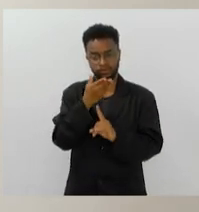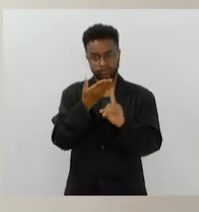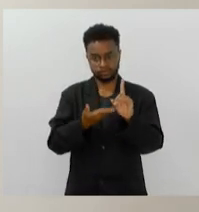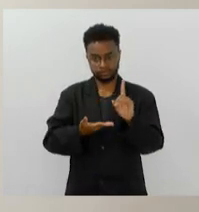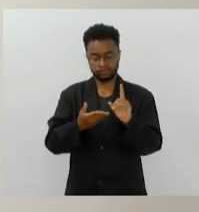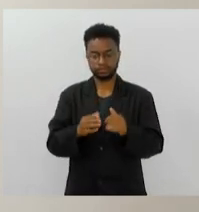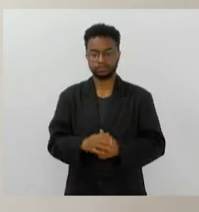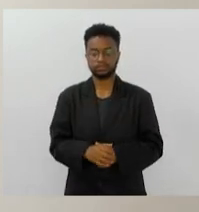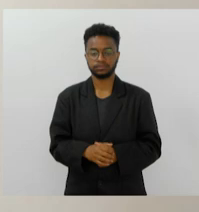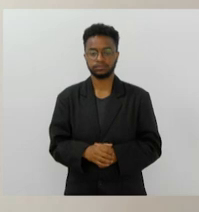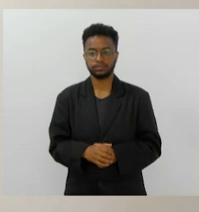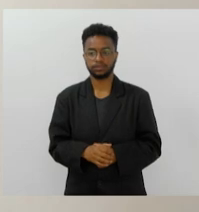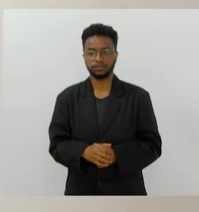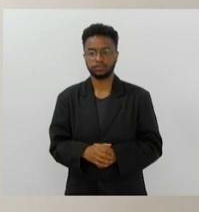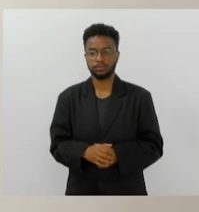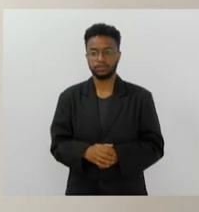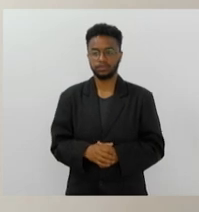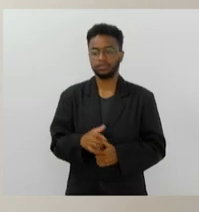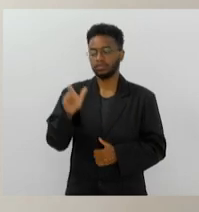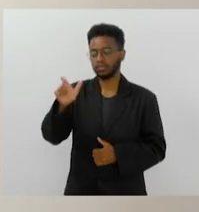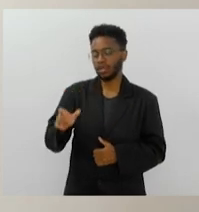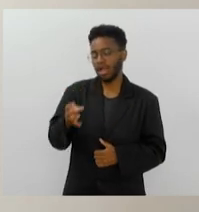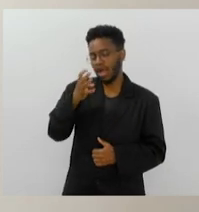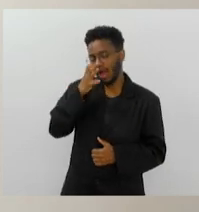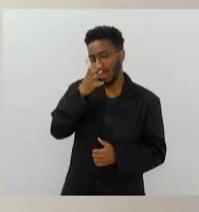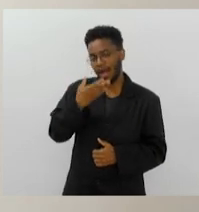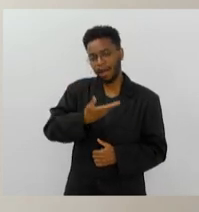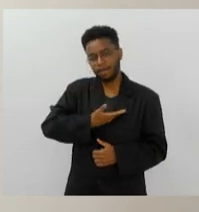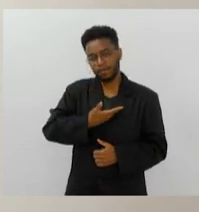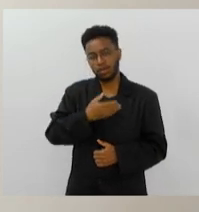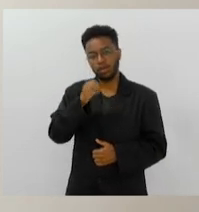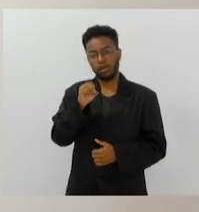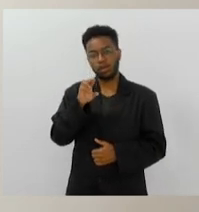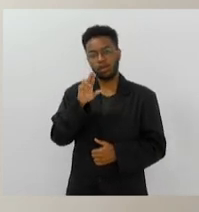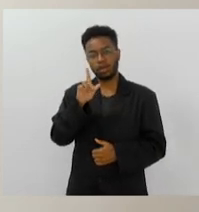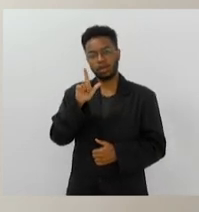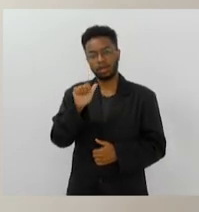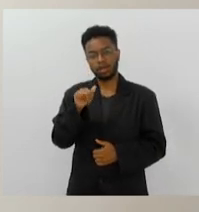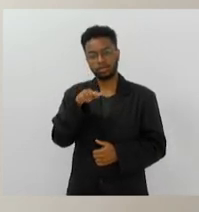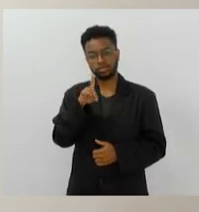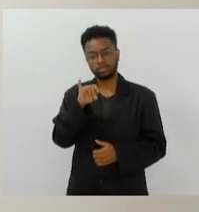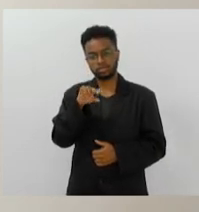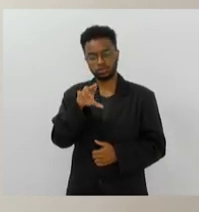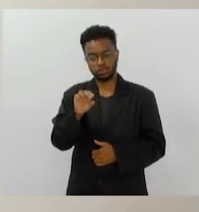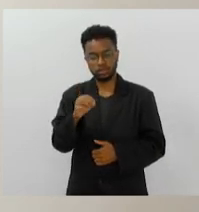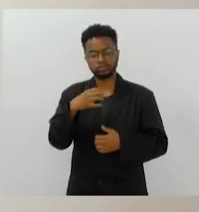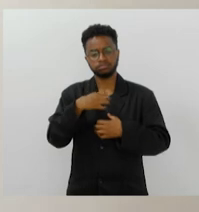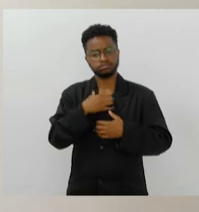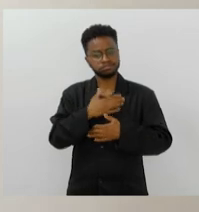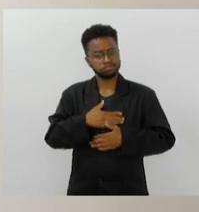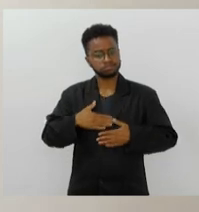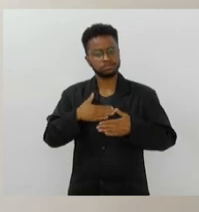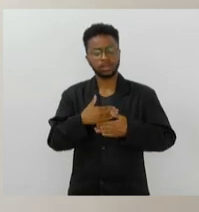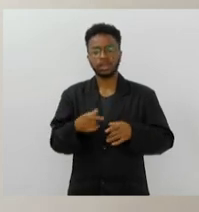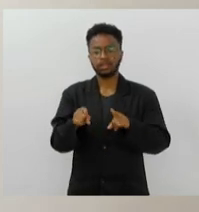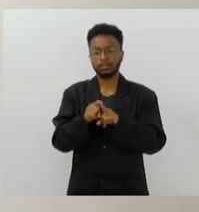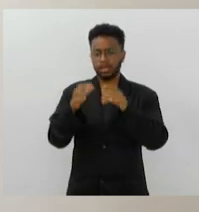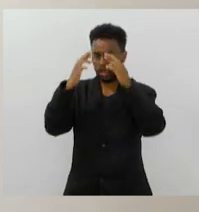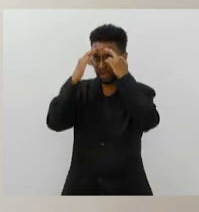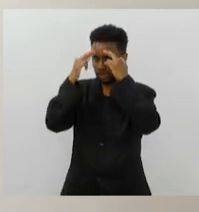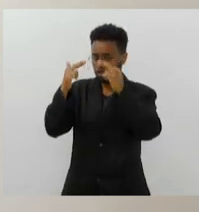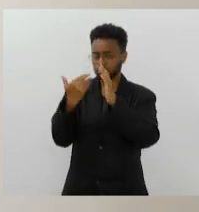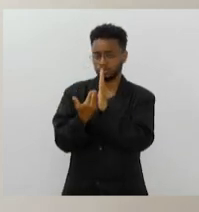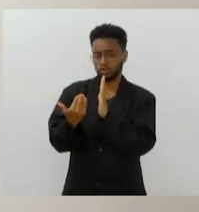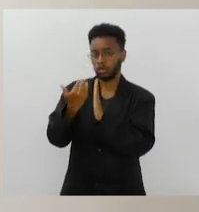ocasião. Querido e admirável amigo, senhor Orlandino dos Santos, é com grande honra e profundo respeito que